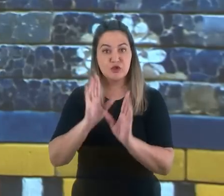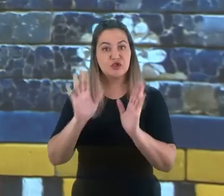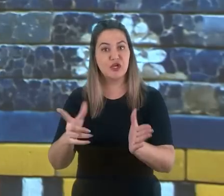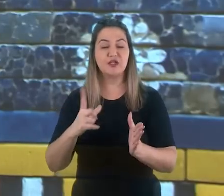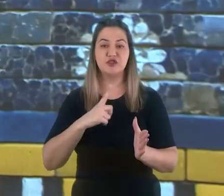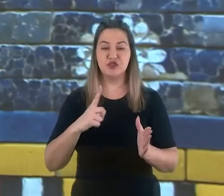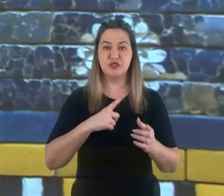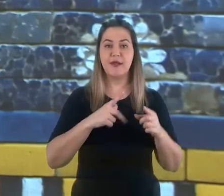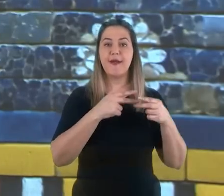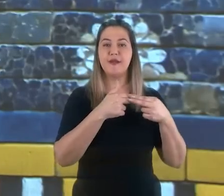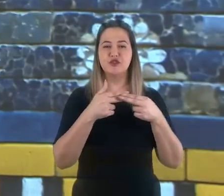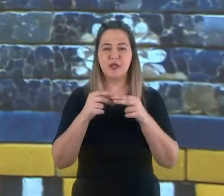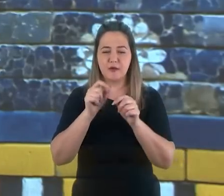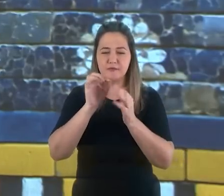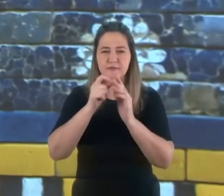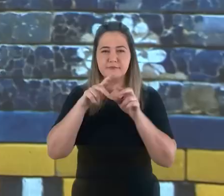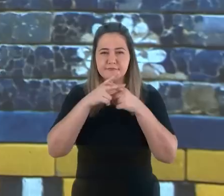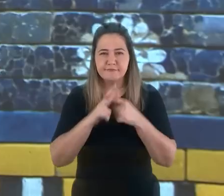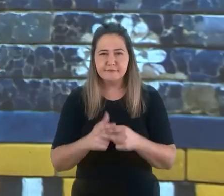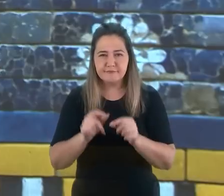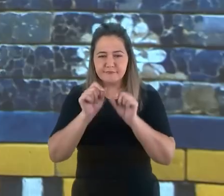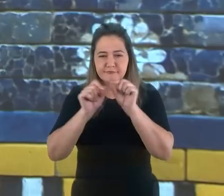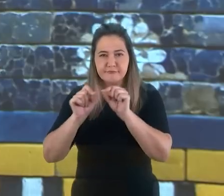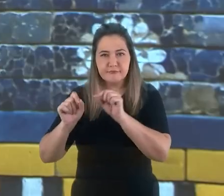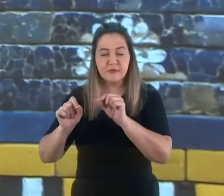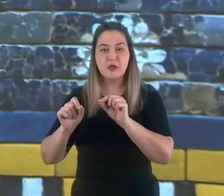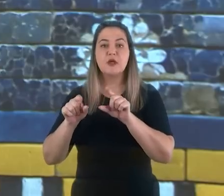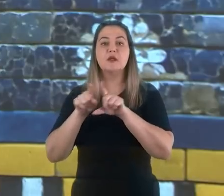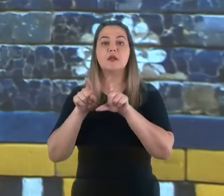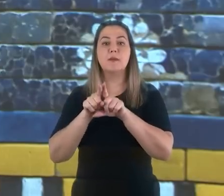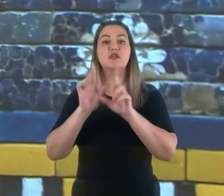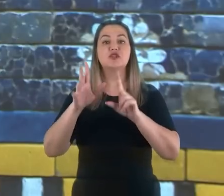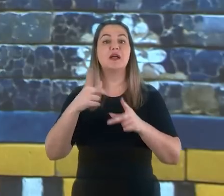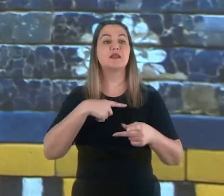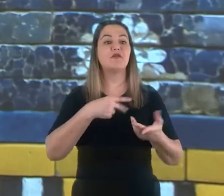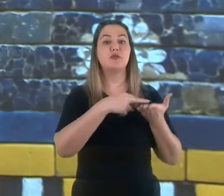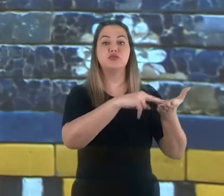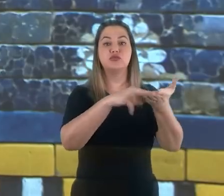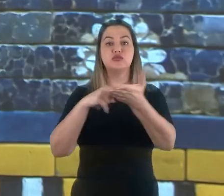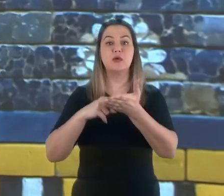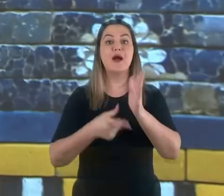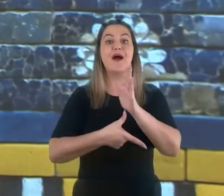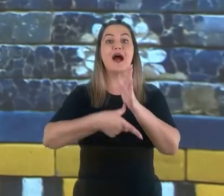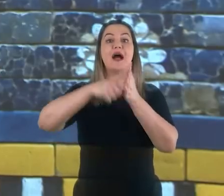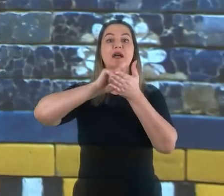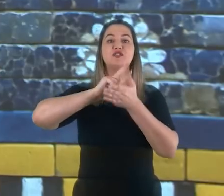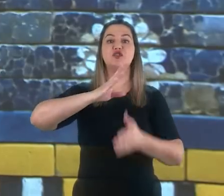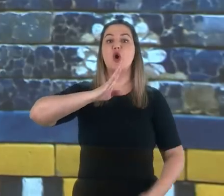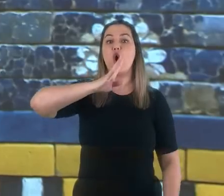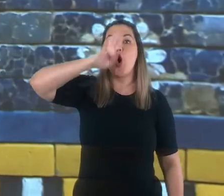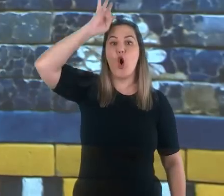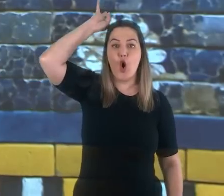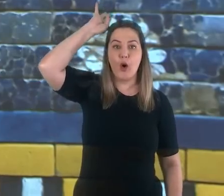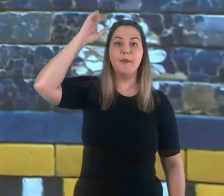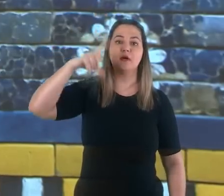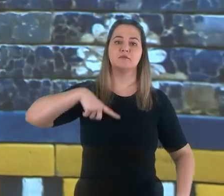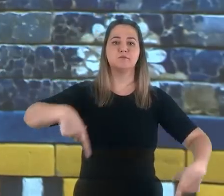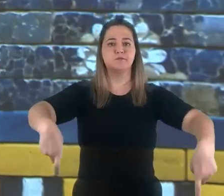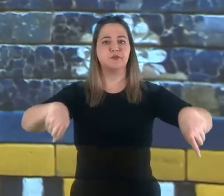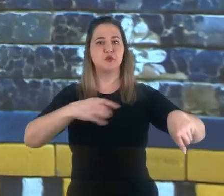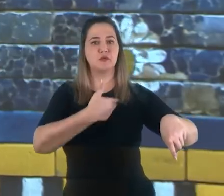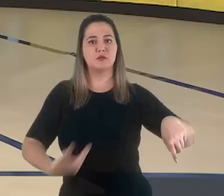circulação muito antes de Roma se tornar um império mundial. Aliás, muito antes até do nascimento de Júlio